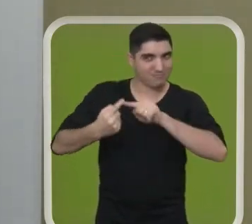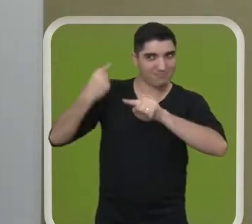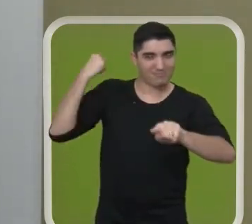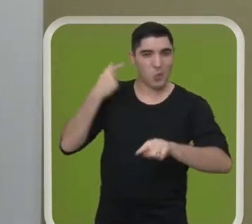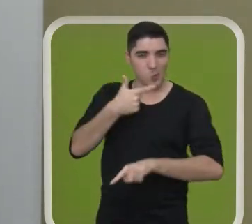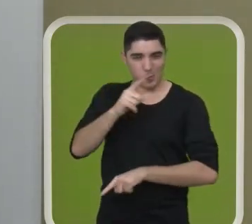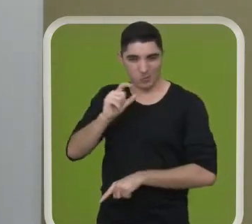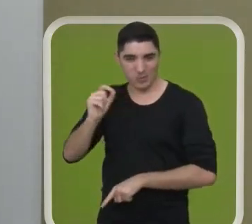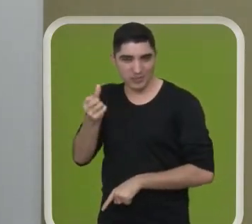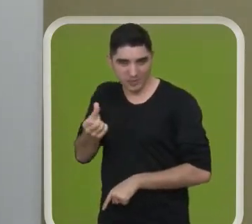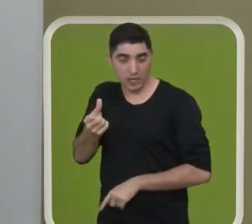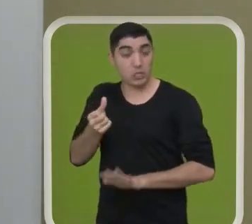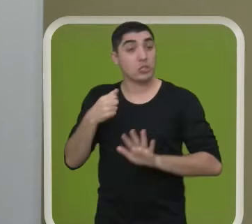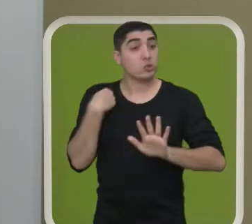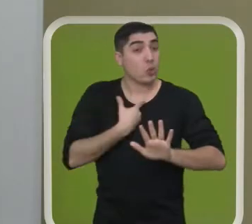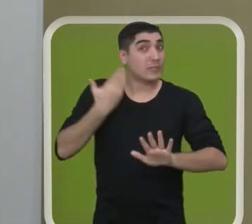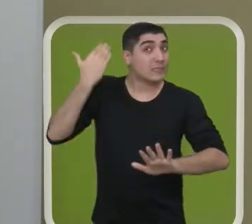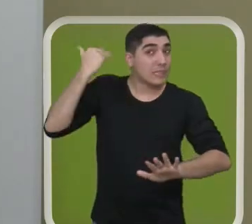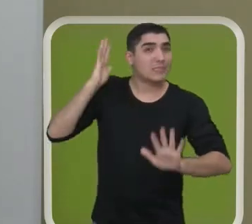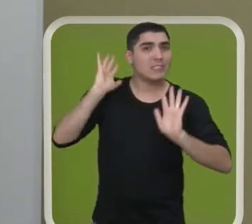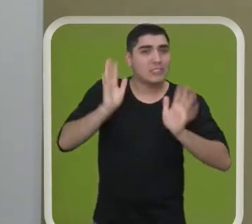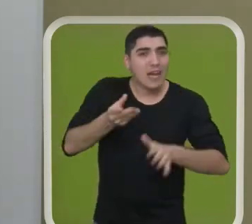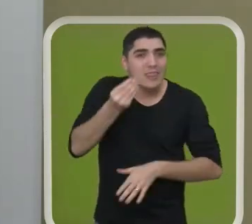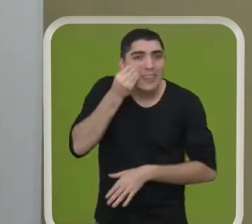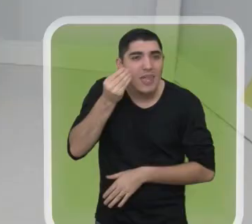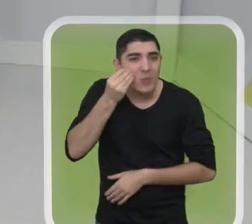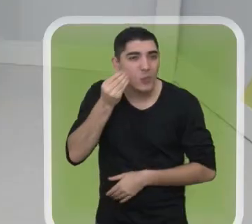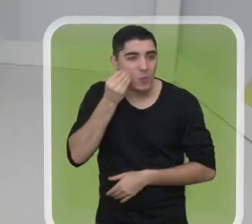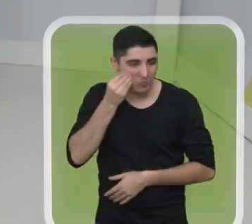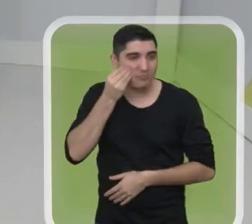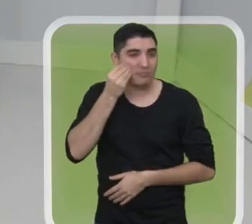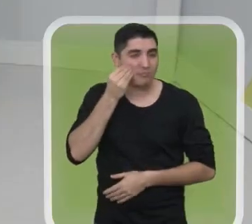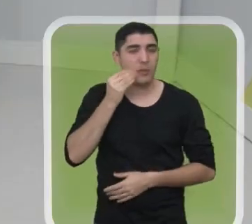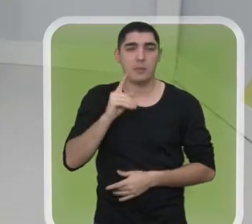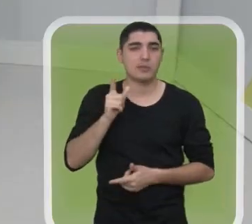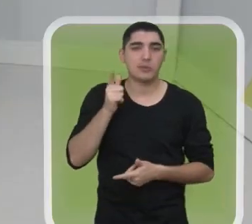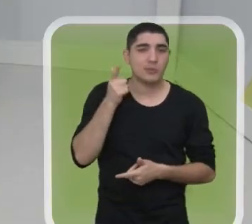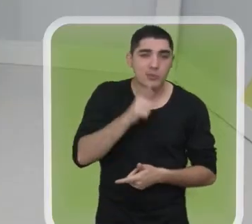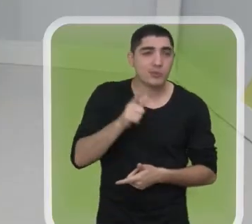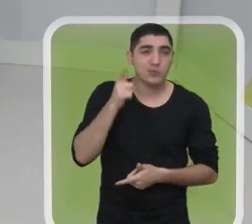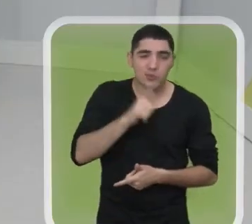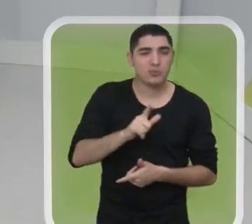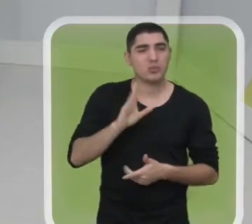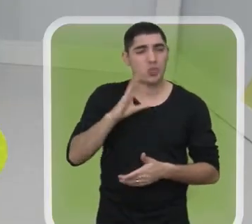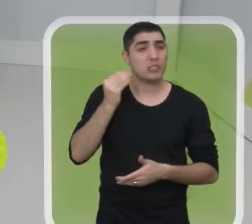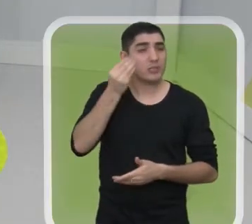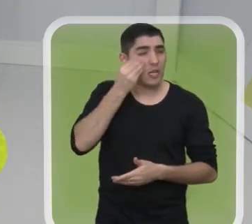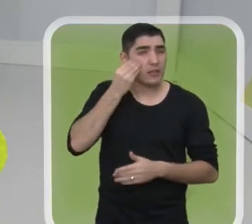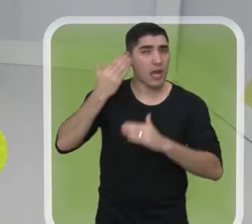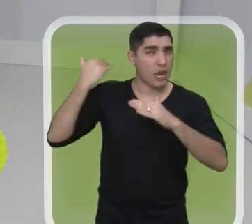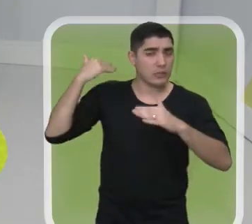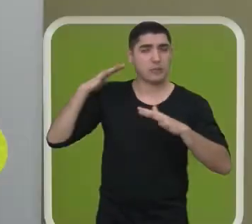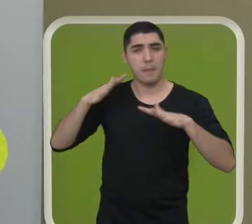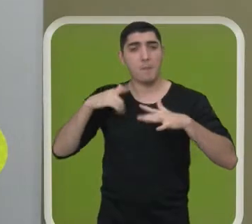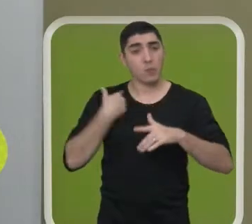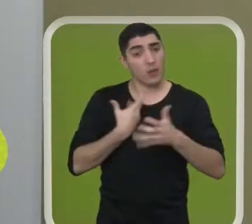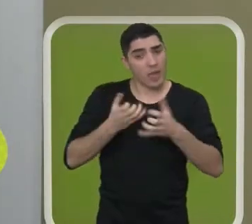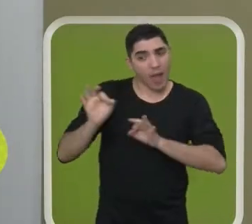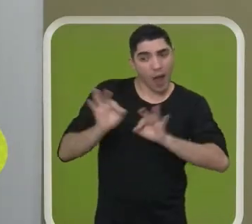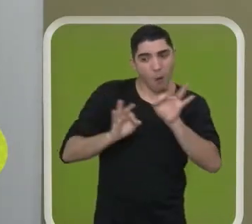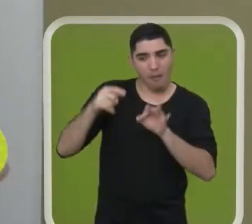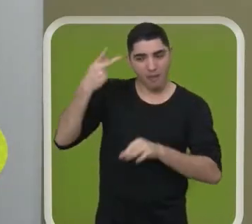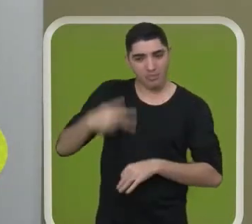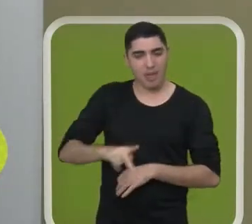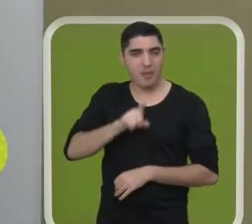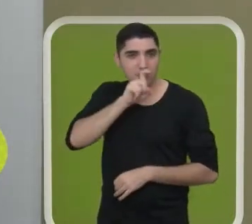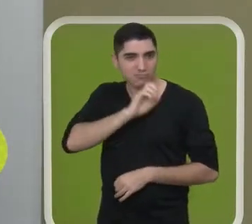lá a gente já tentou, viu, Edson? A gente já tentava reorganizar, foi uma tentativa de reorganização do São José, e uma das ideias,